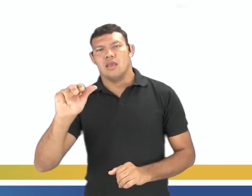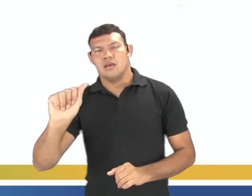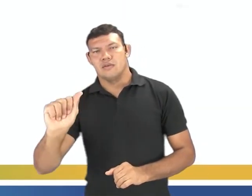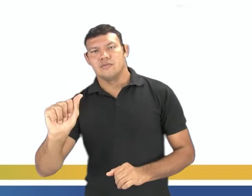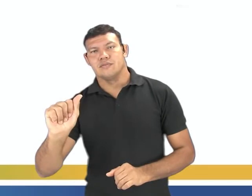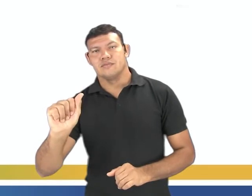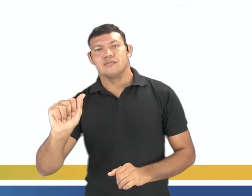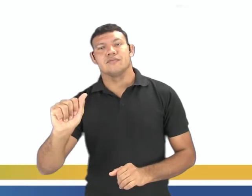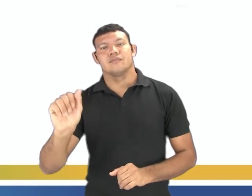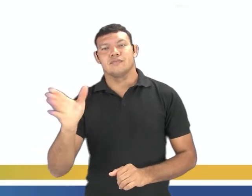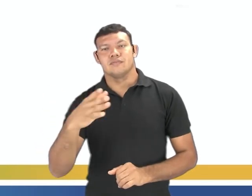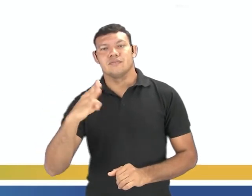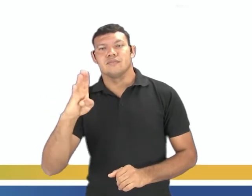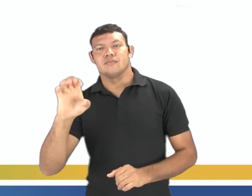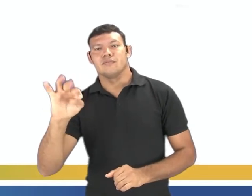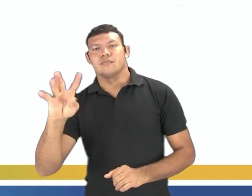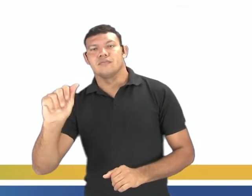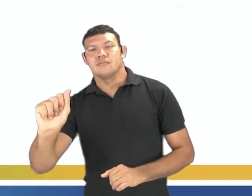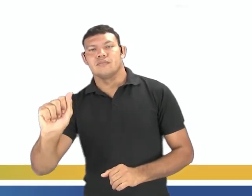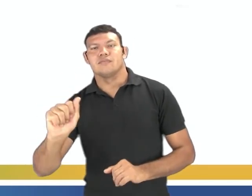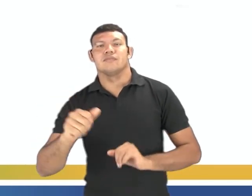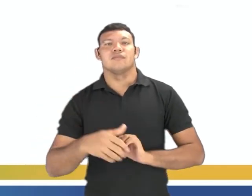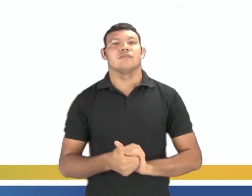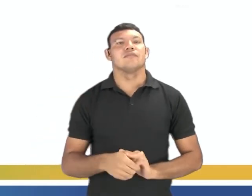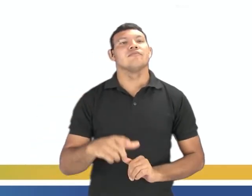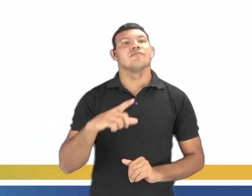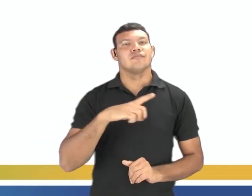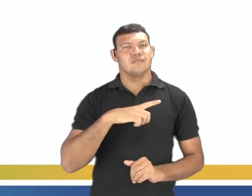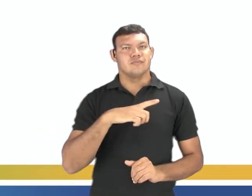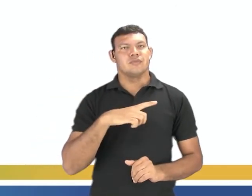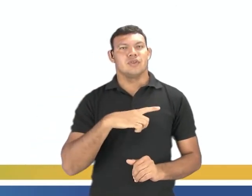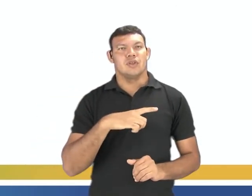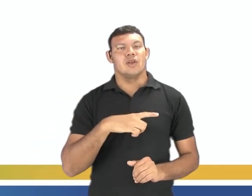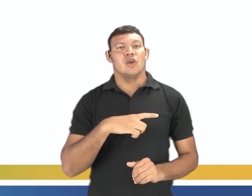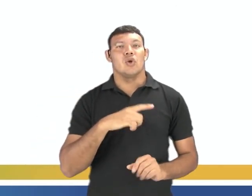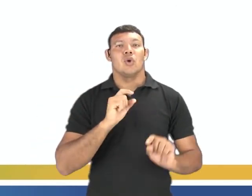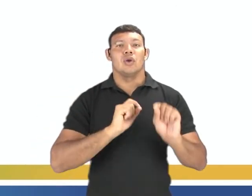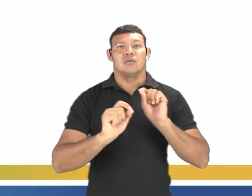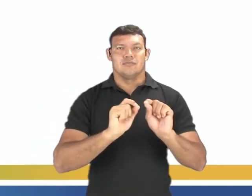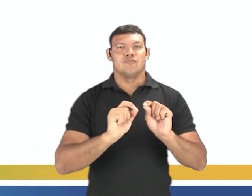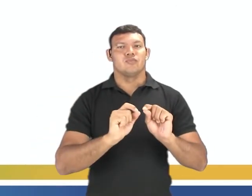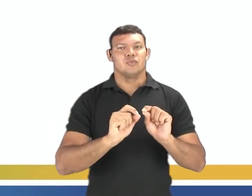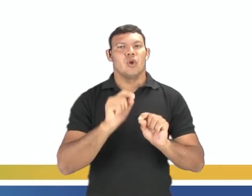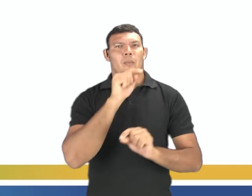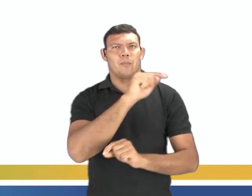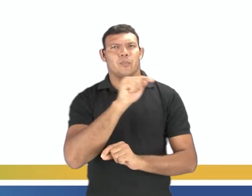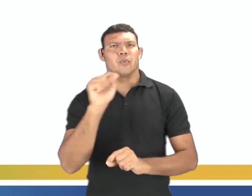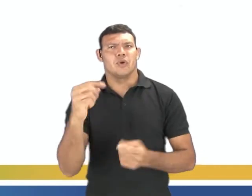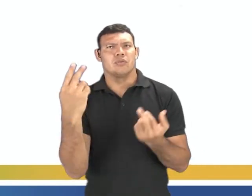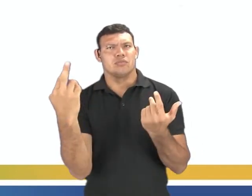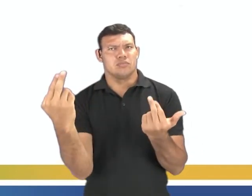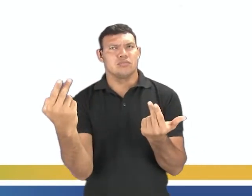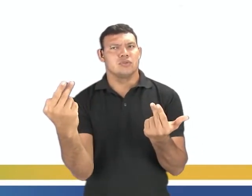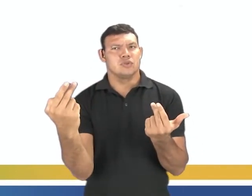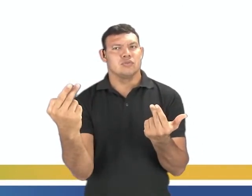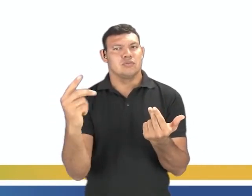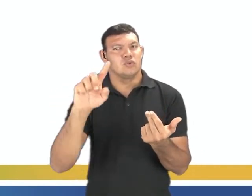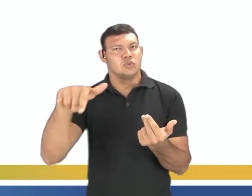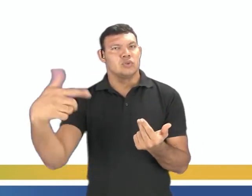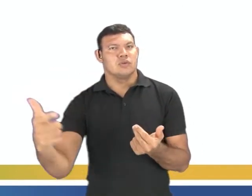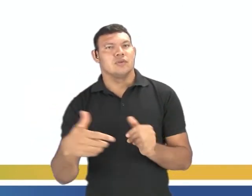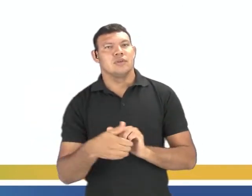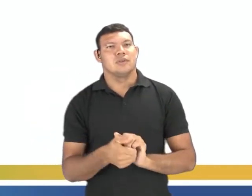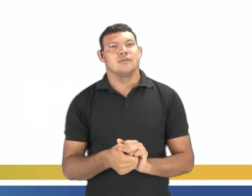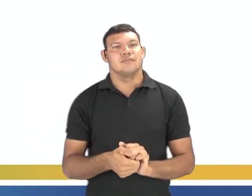ser coincidentes se todos os pontos de um são planos ou pontos de outro. Então, observe